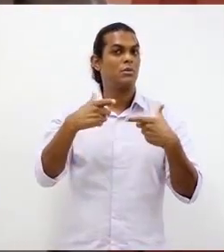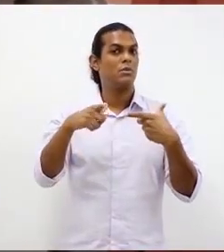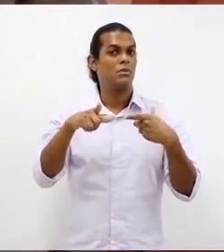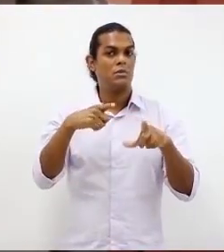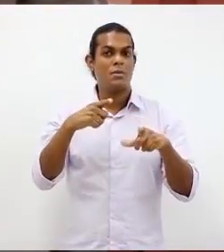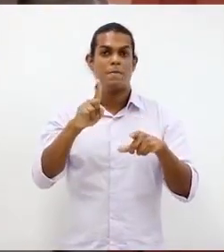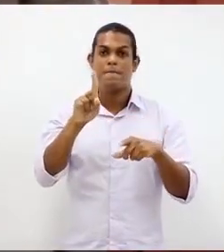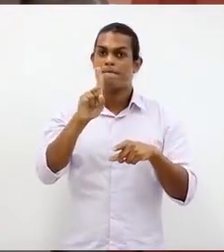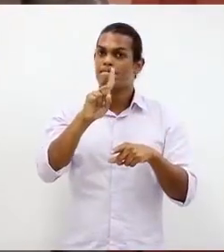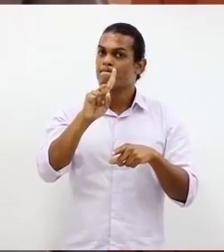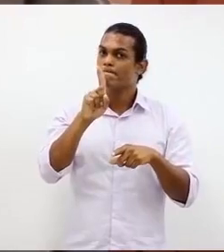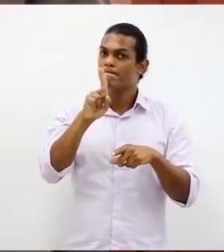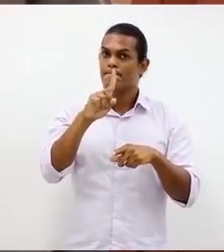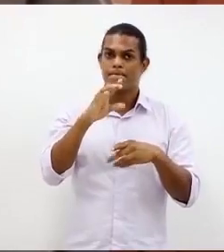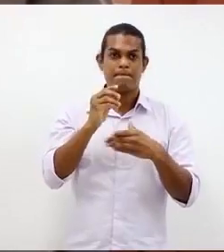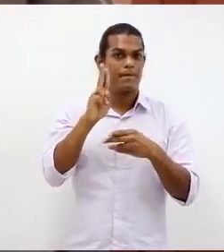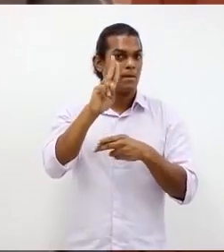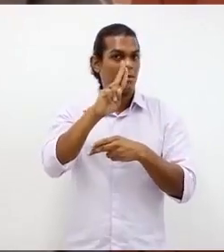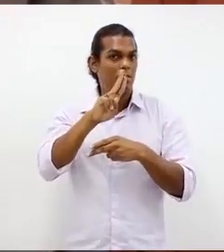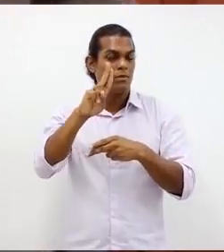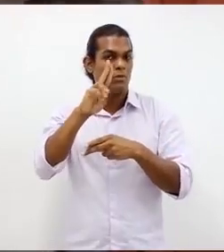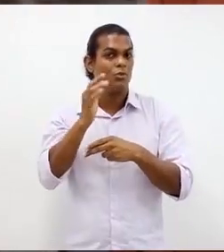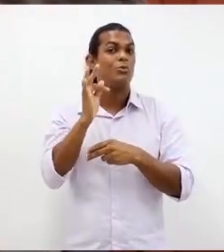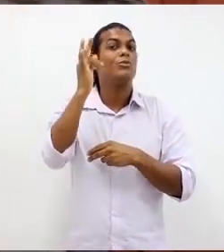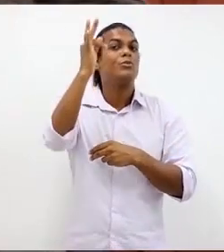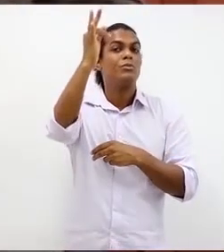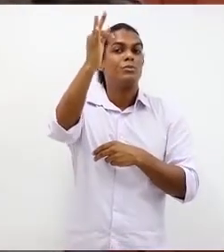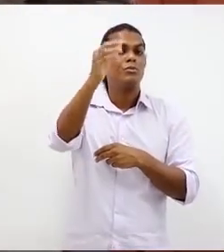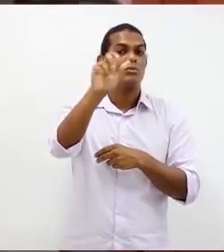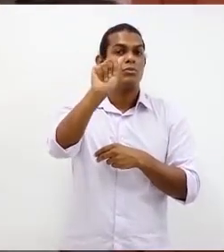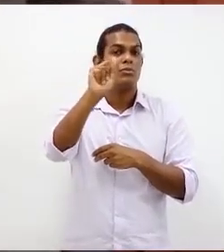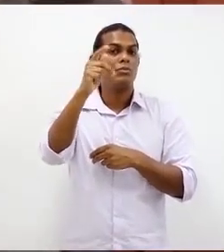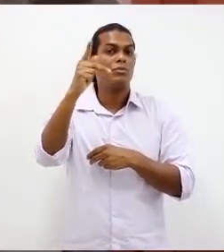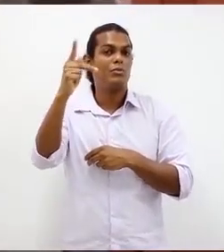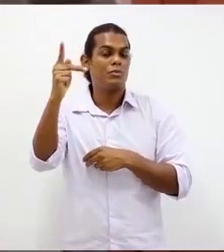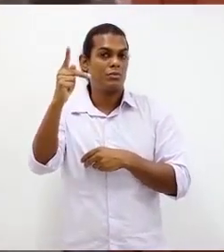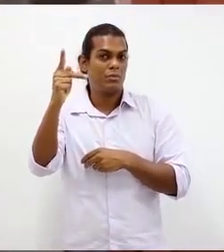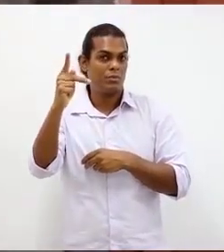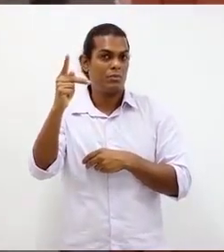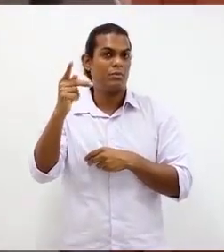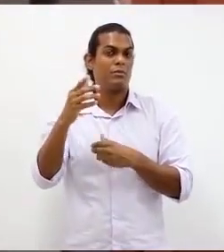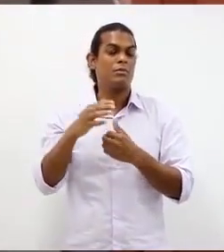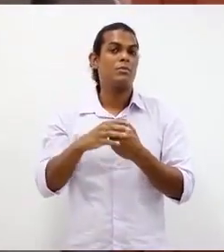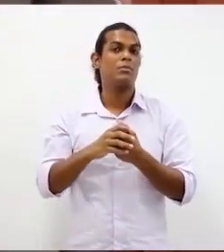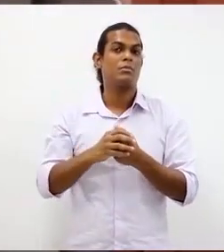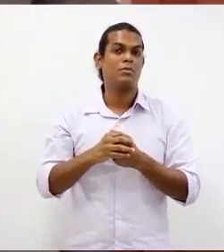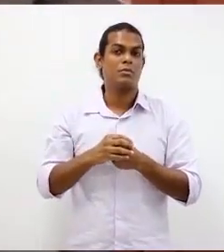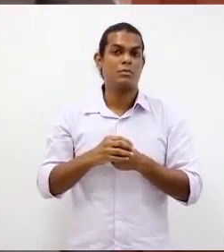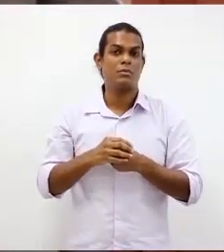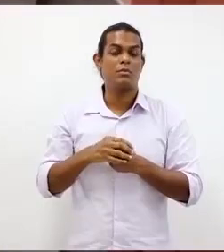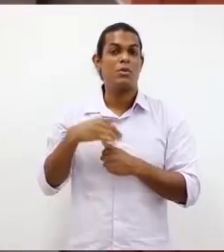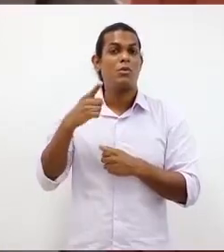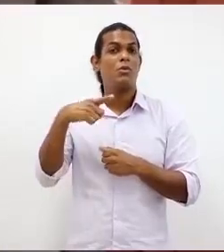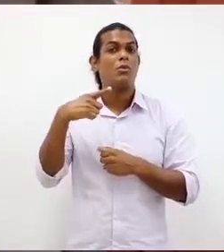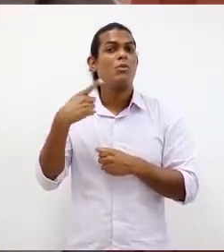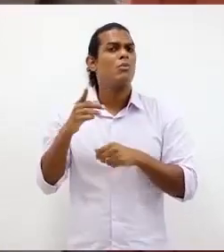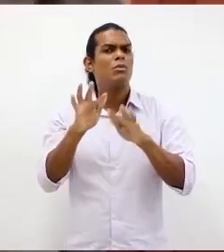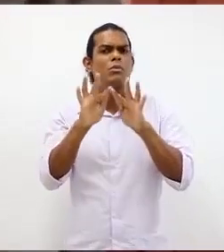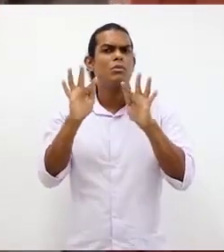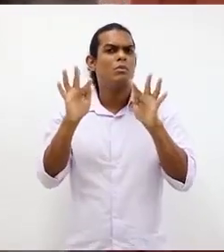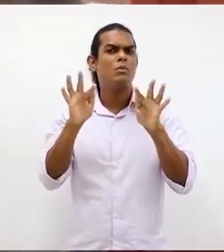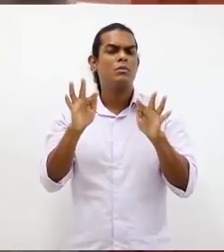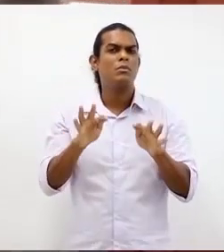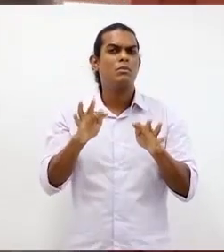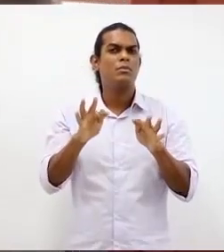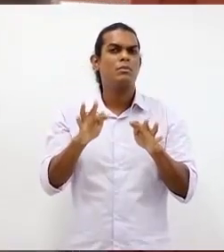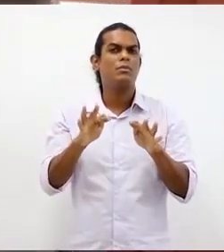para aposentadoria. O trabalhador não leva esse adicional para aposentadoria. Se foi aposentado, cessou a percepção. E uma outra forma de cessar a percepção é